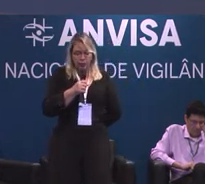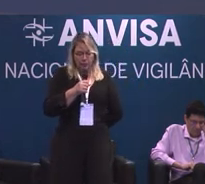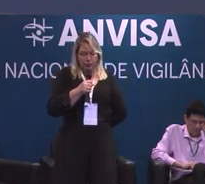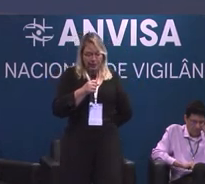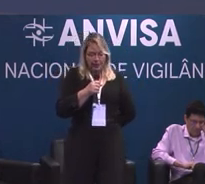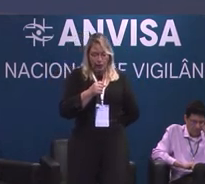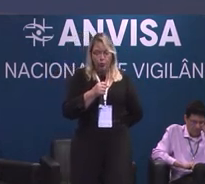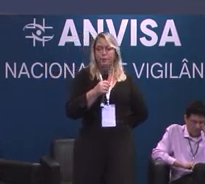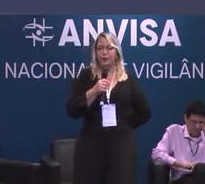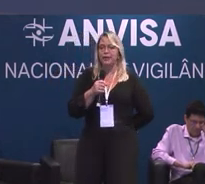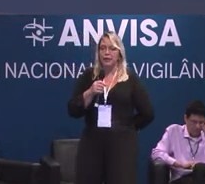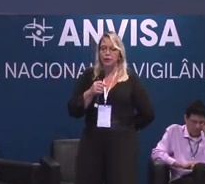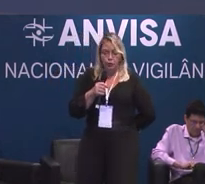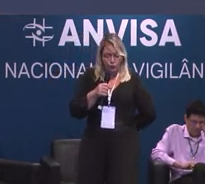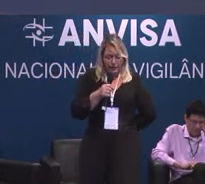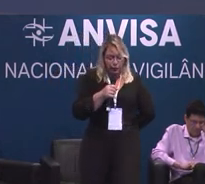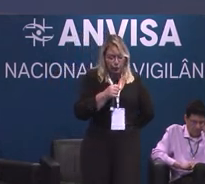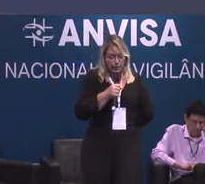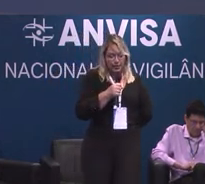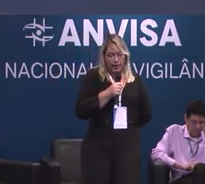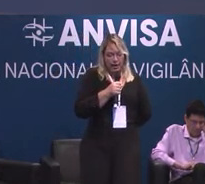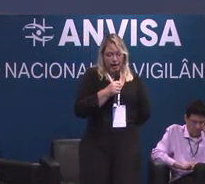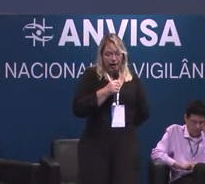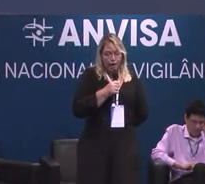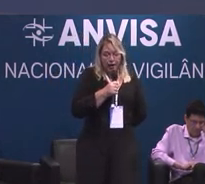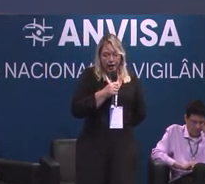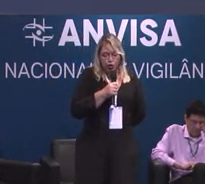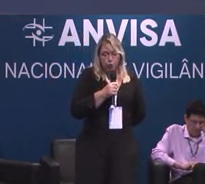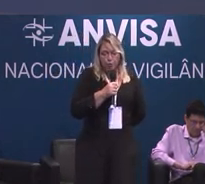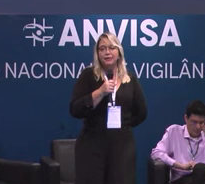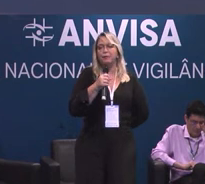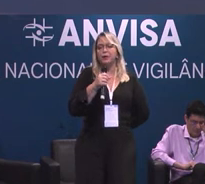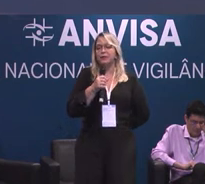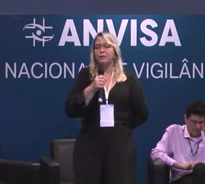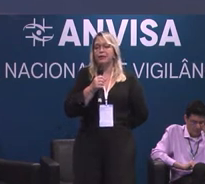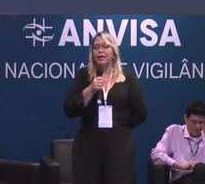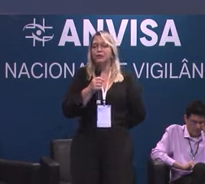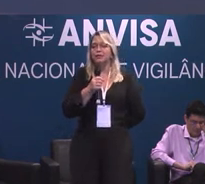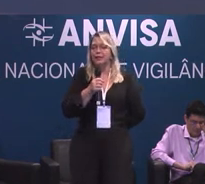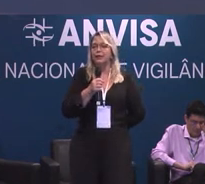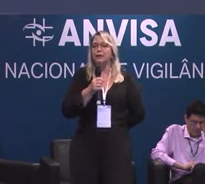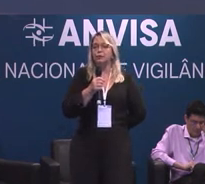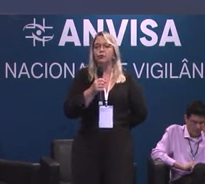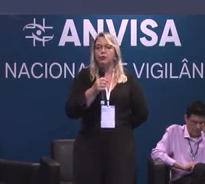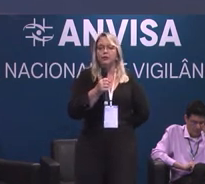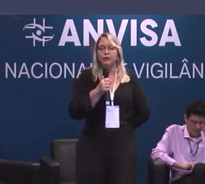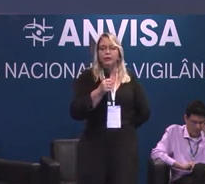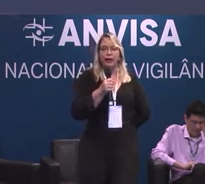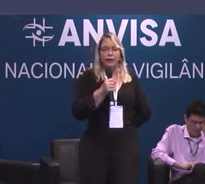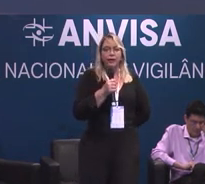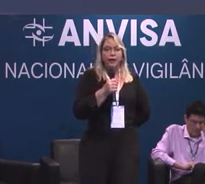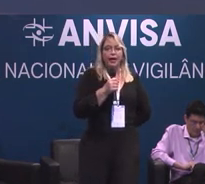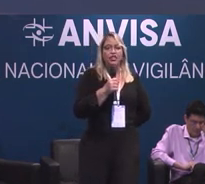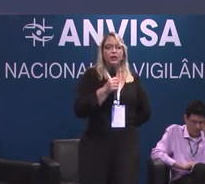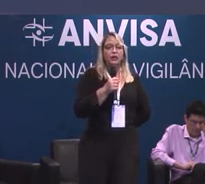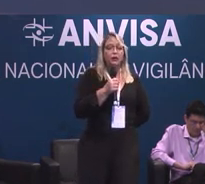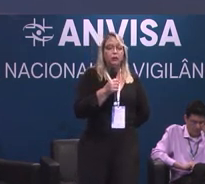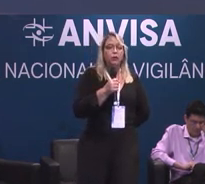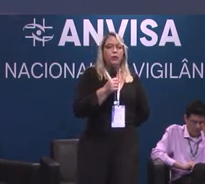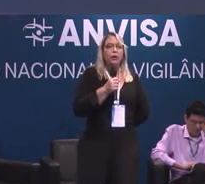âmbito da saúde, em parceria com outros atores. A frágil participação da sociedade no controle sanitário.